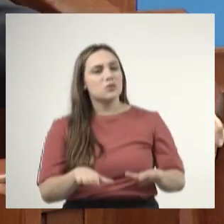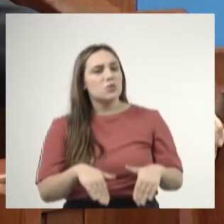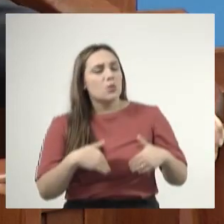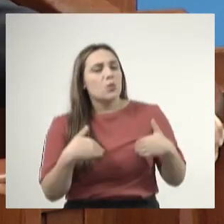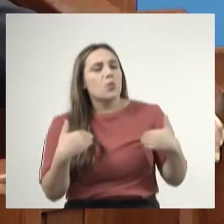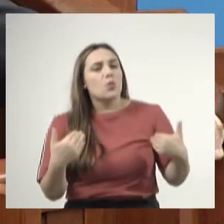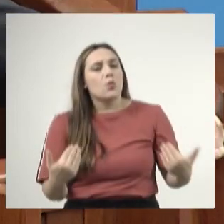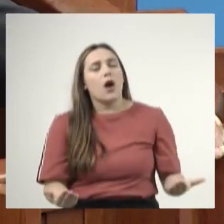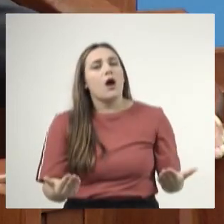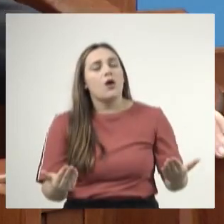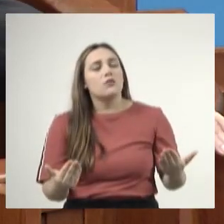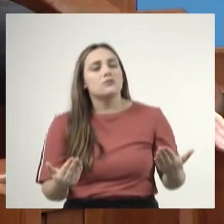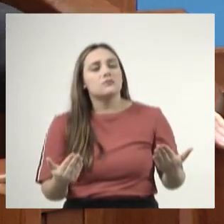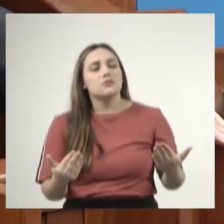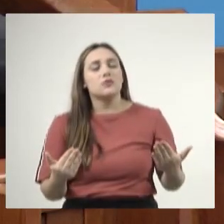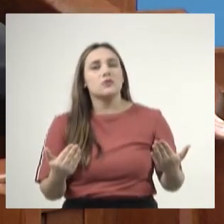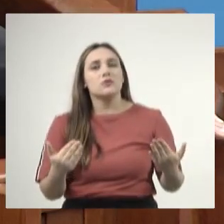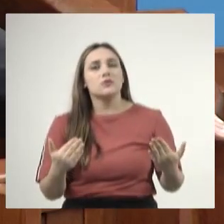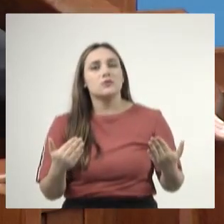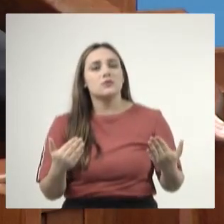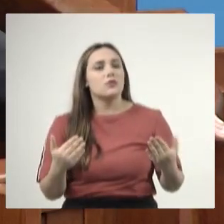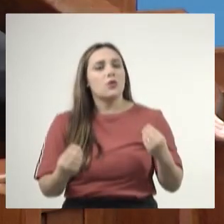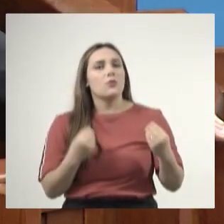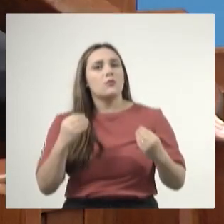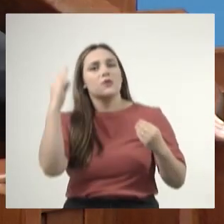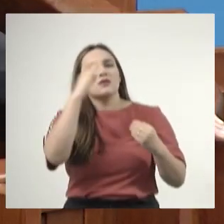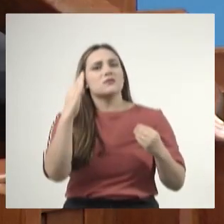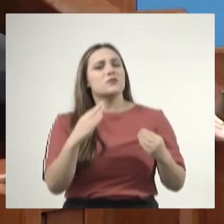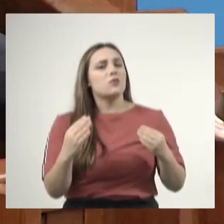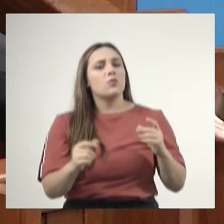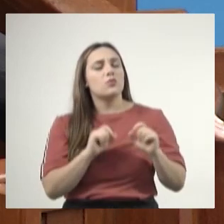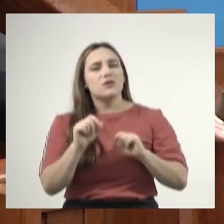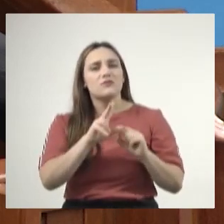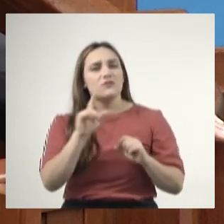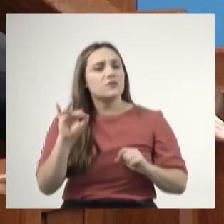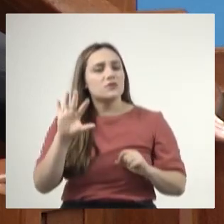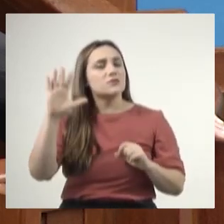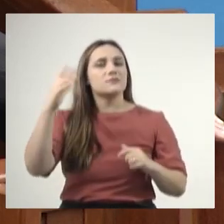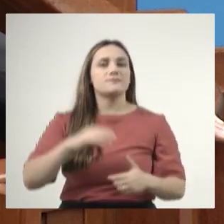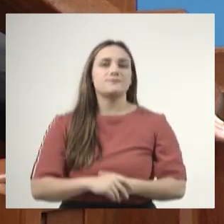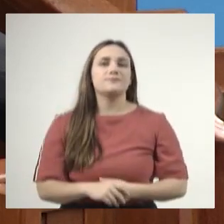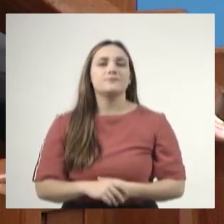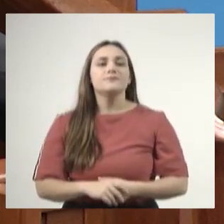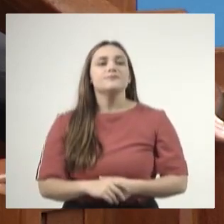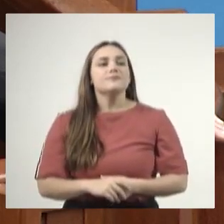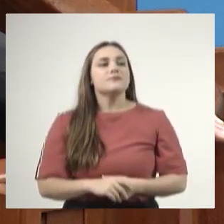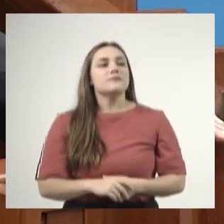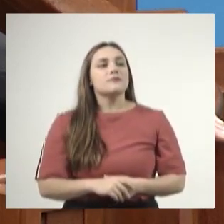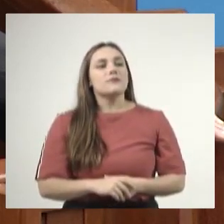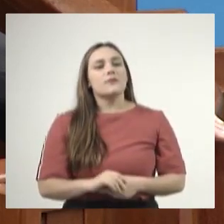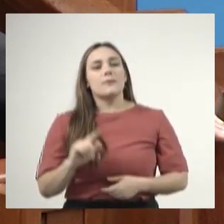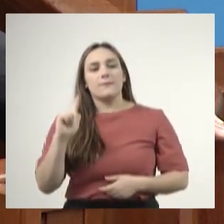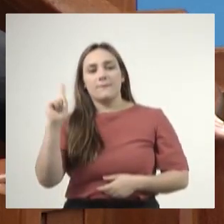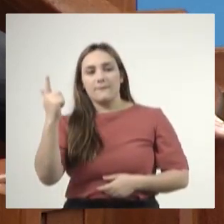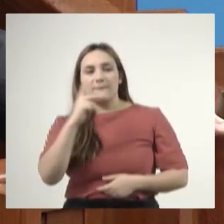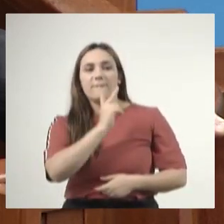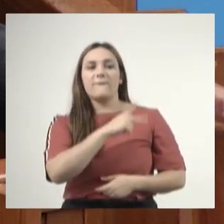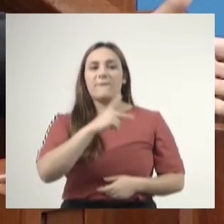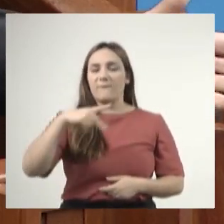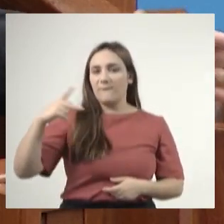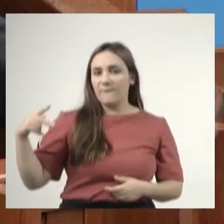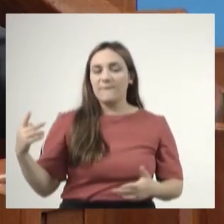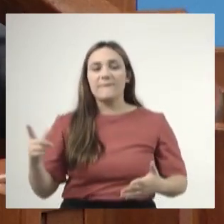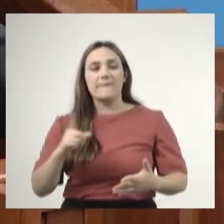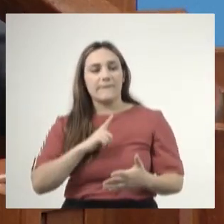marco temporal? Amanhã, qualquer etnia terena, Guarani, Caiová e tal, vem aqui no Ianduí